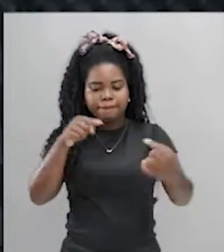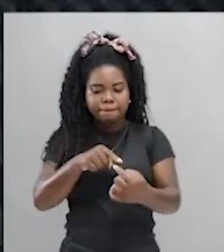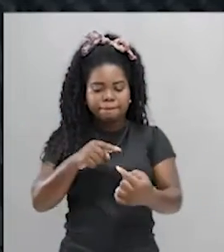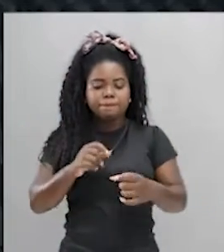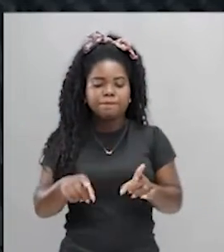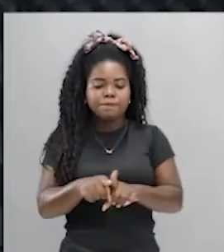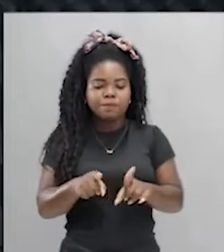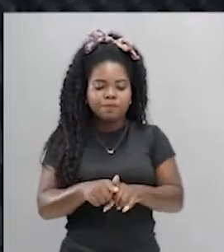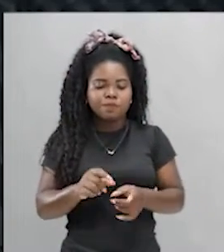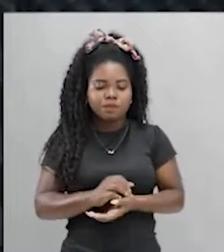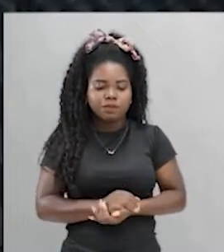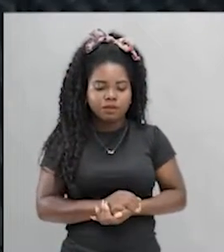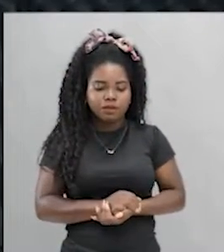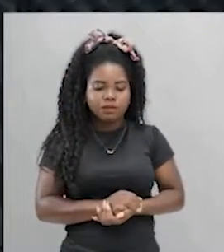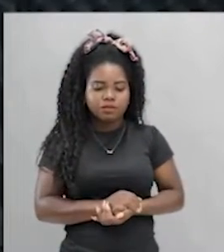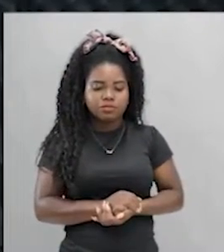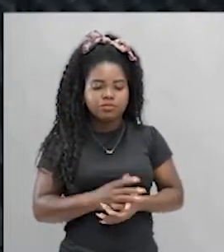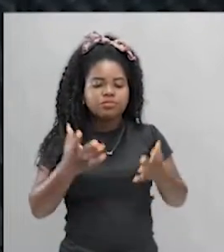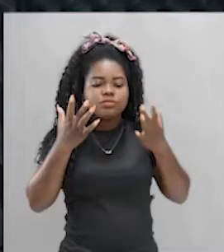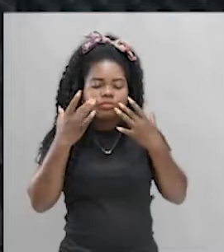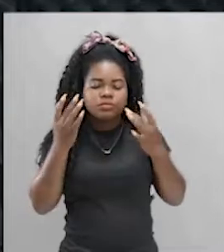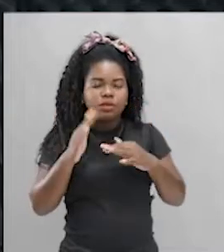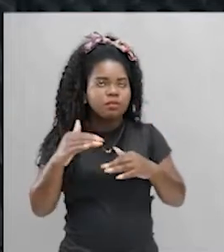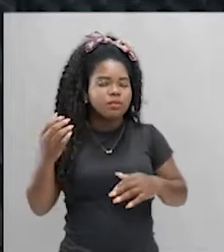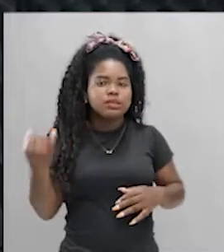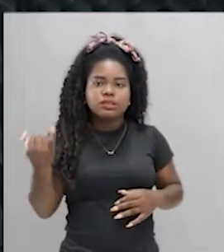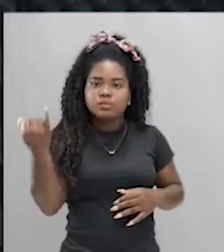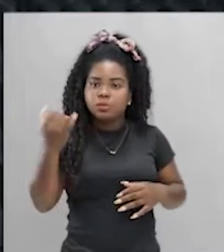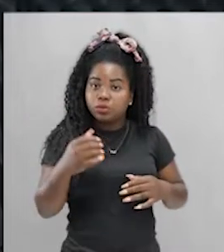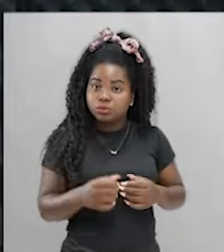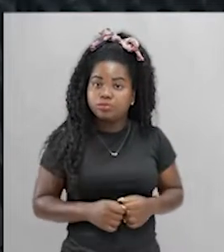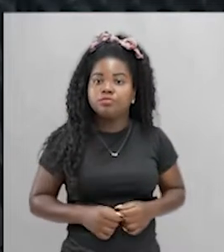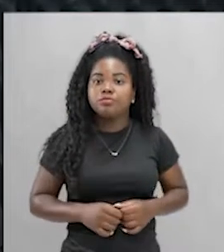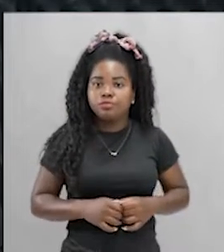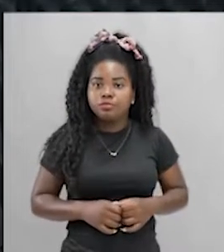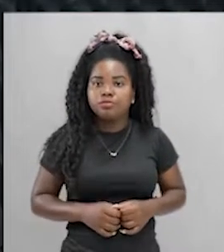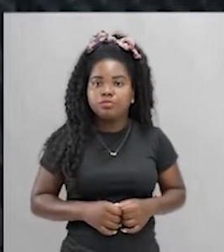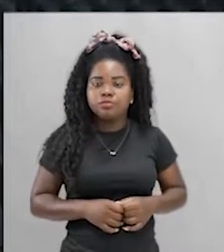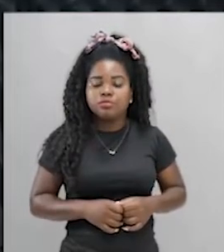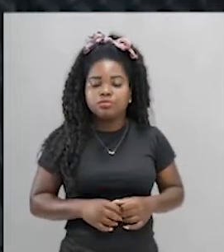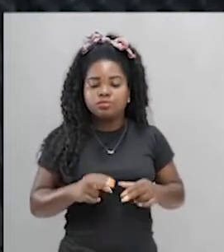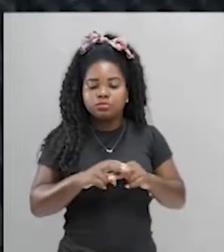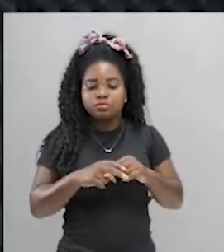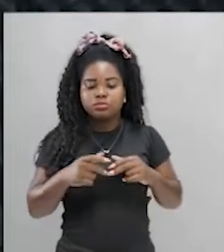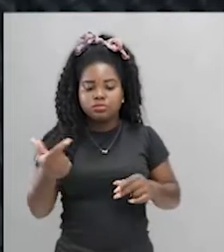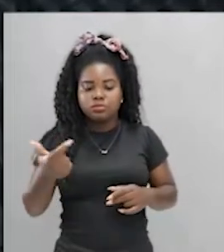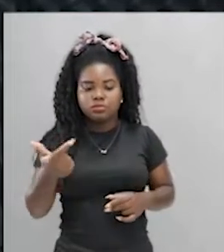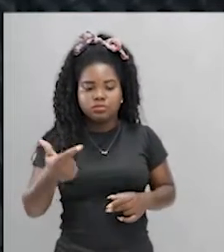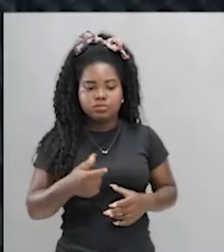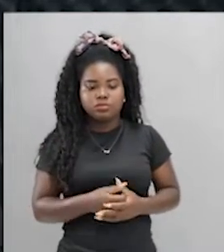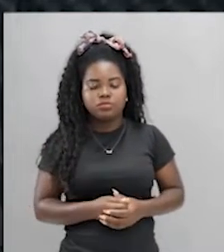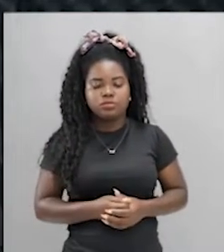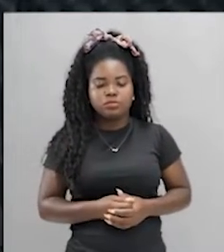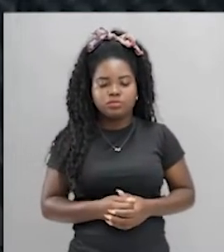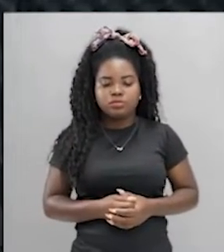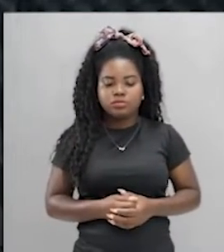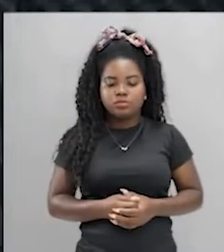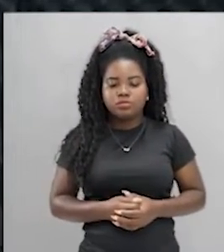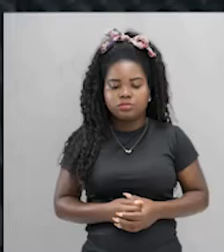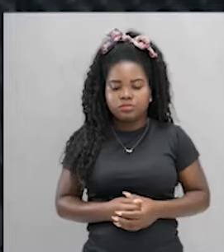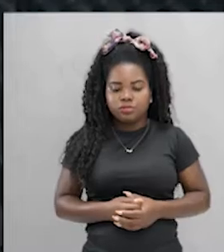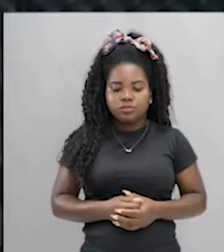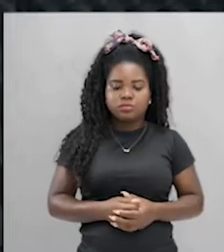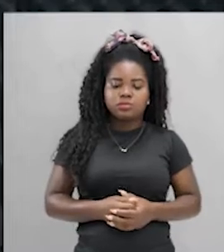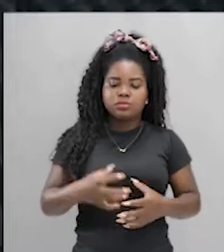é a figura mais importante da obra. Né? Por causa disso que eu coloquei o segundo tópico. A afetividade atlética,